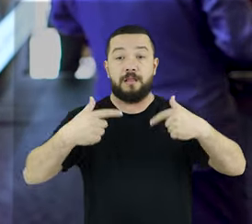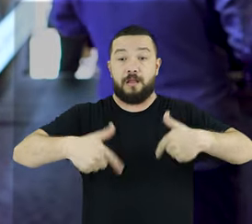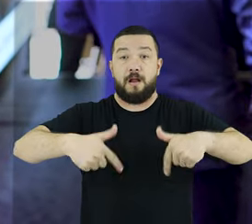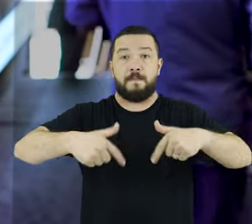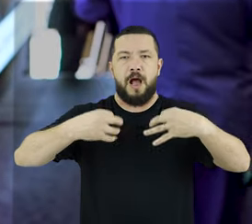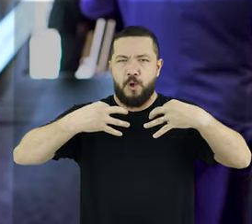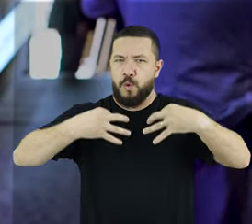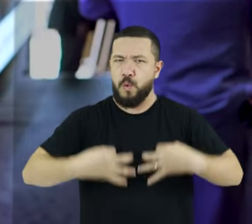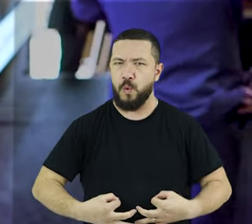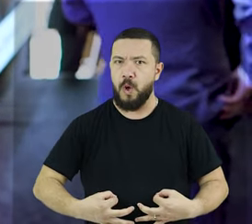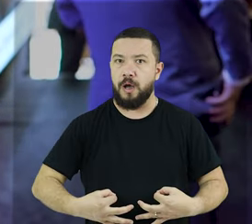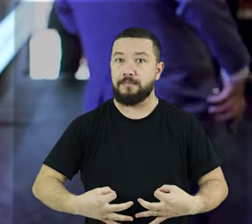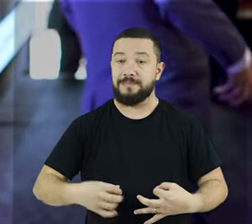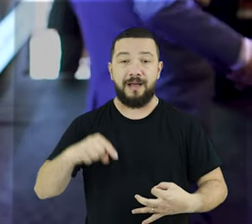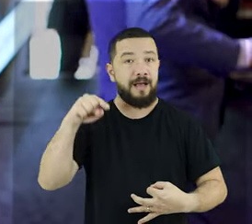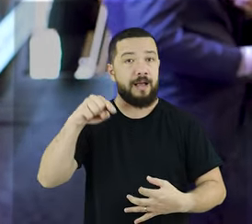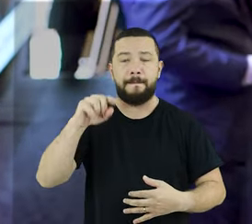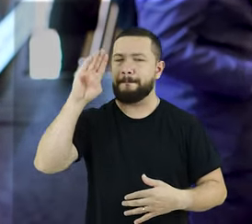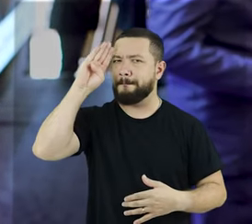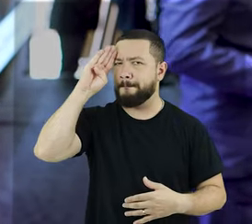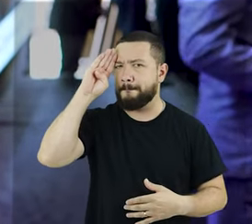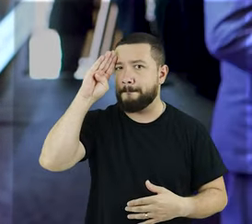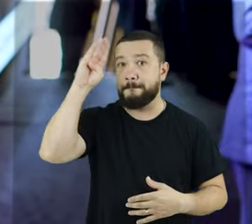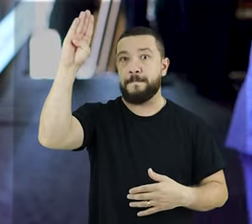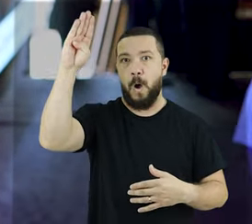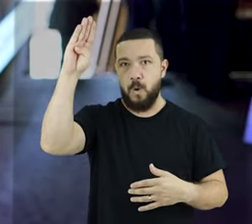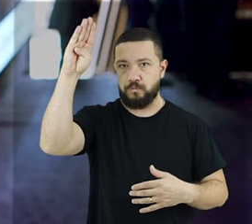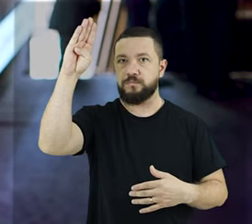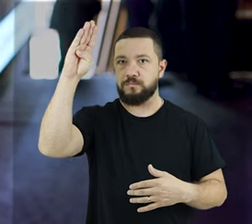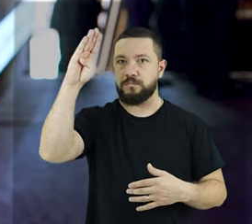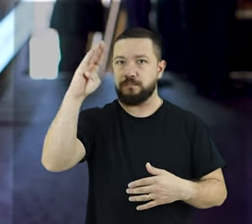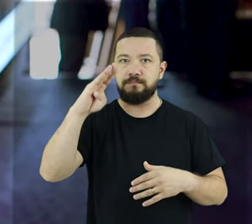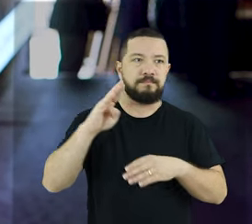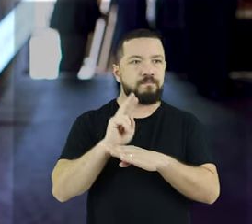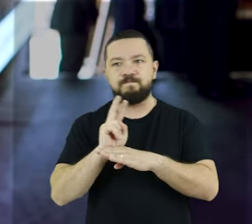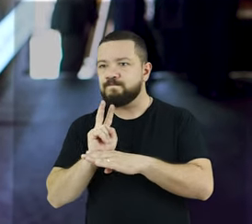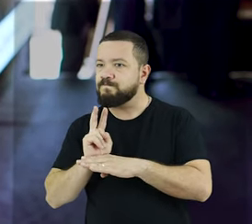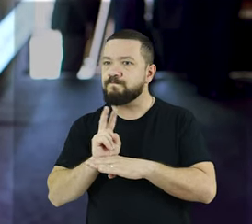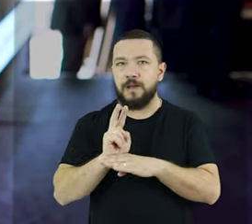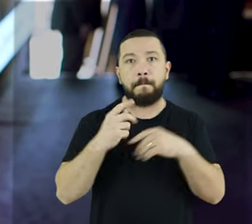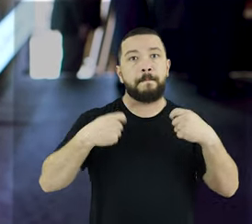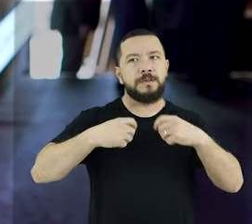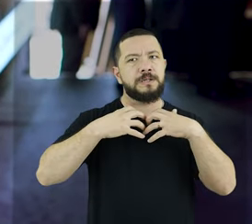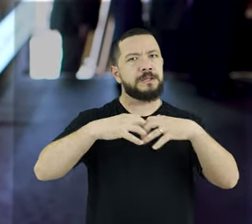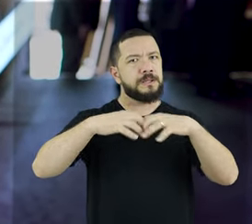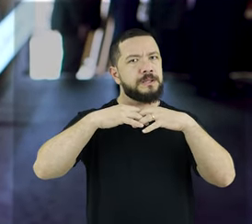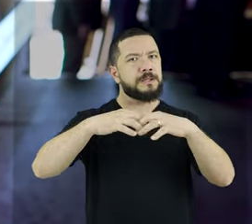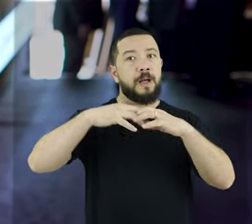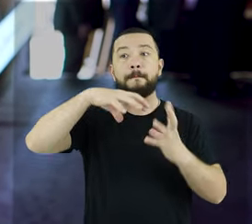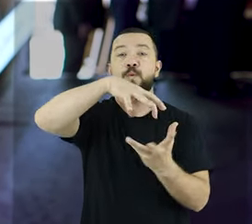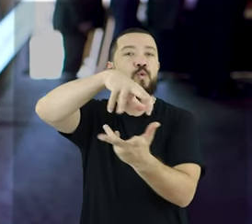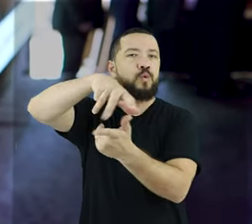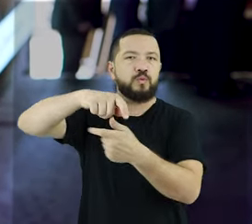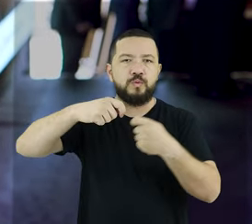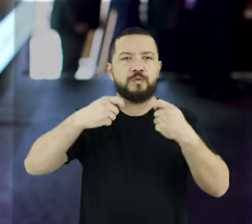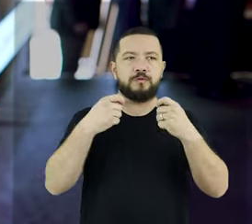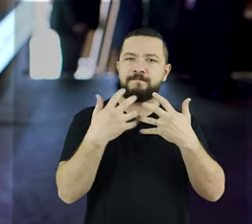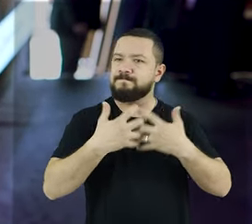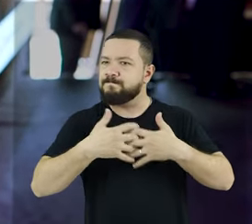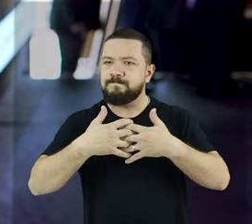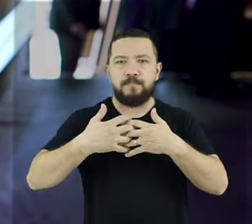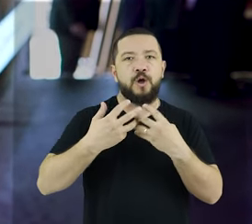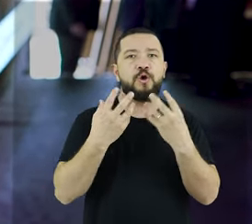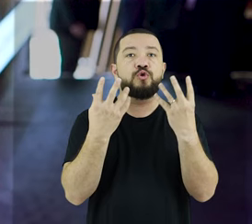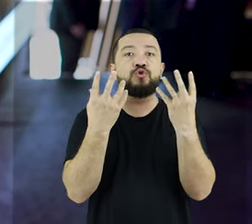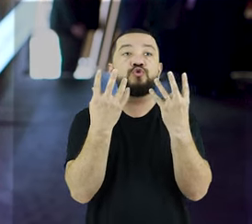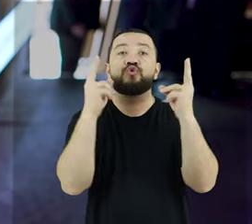hoje constitui um dos pilares da plataforma da comunidade internacional para o avanço no